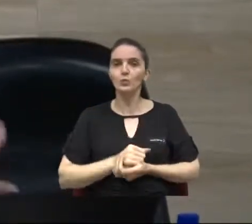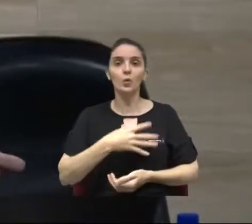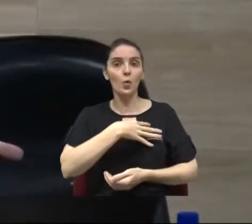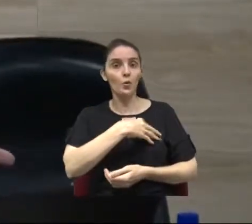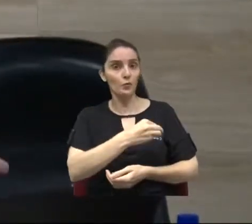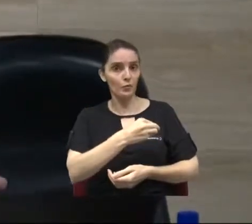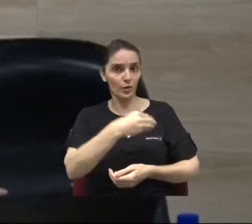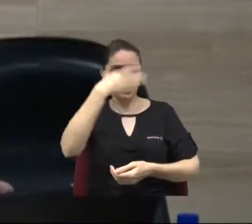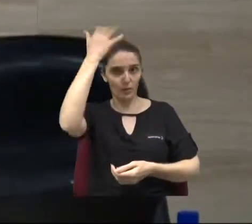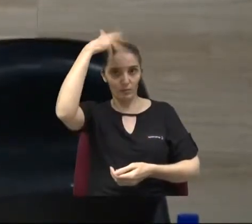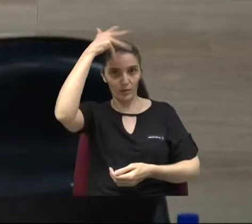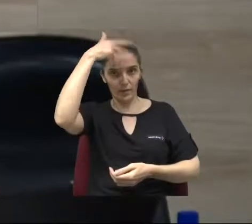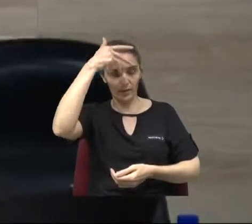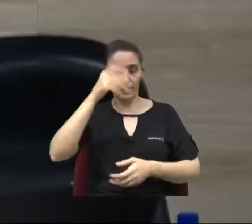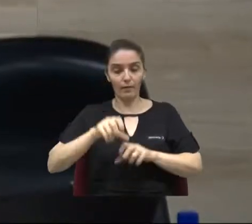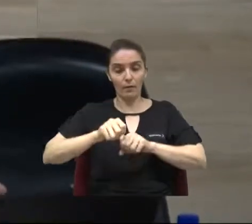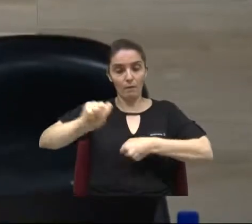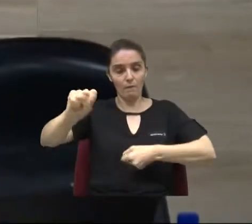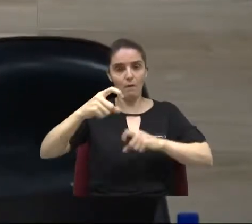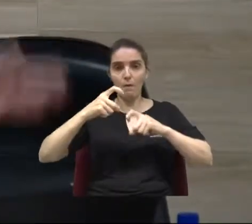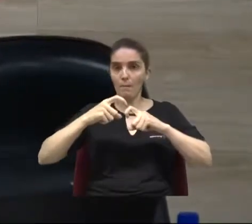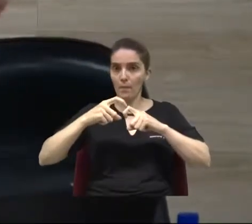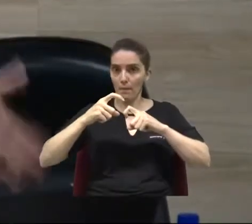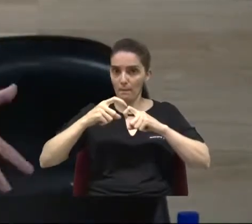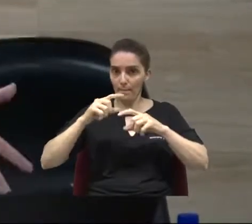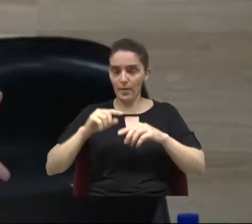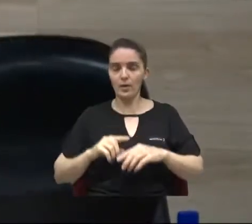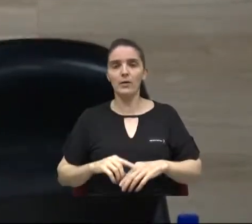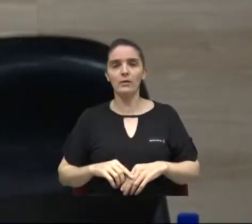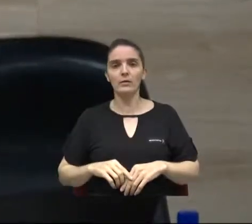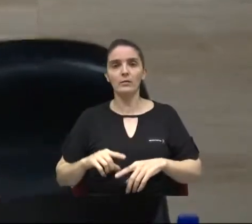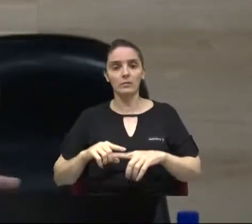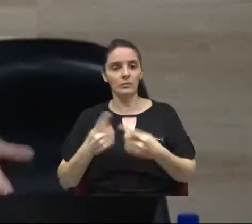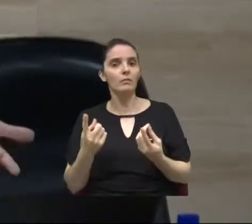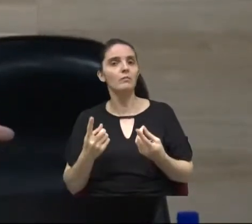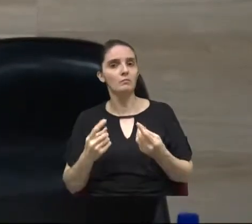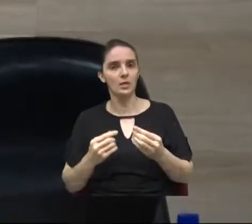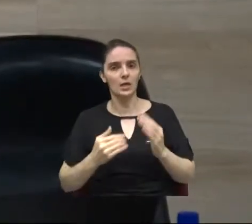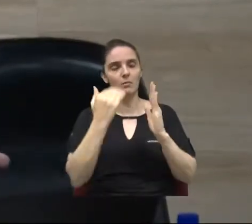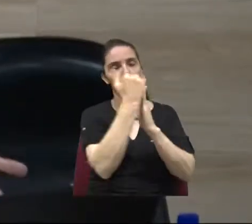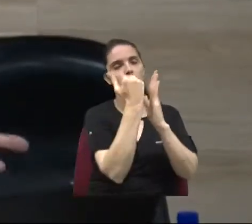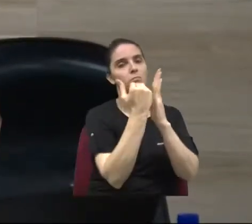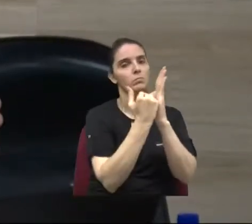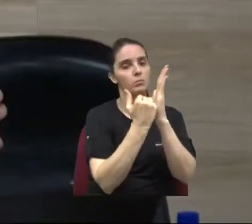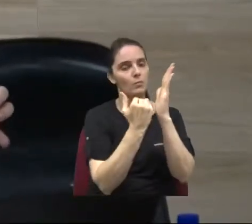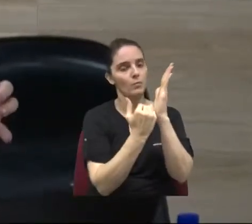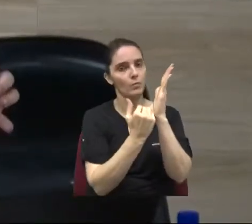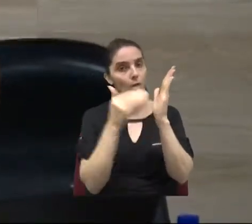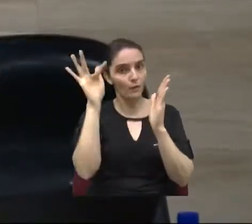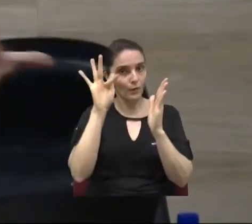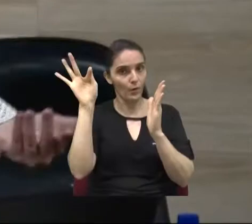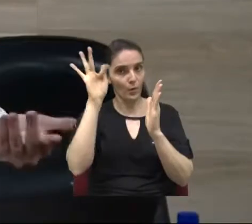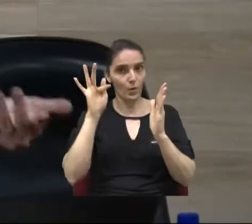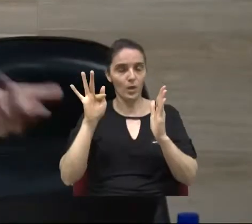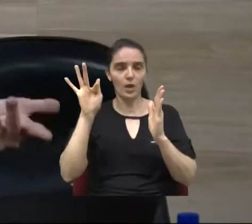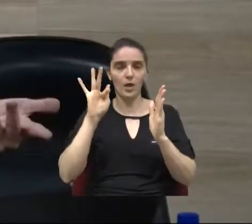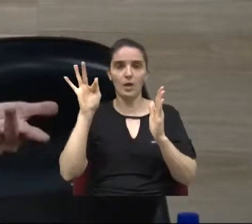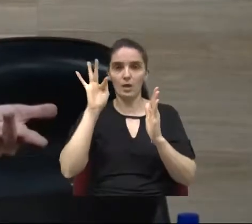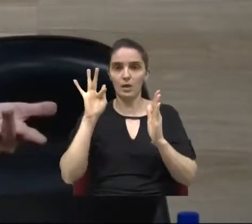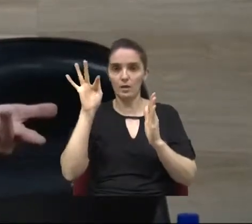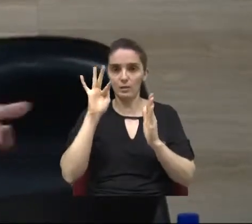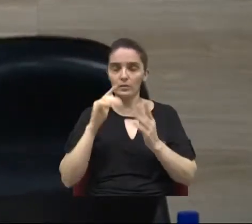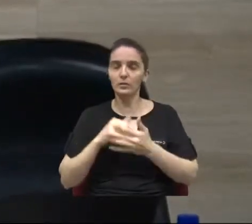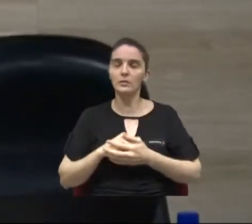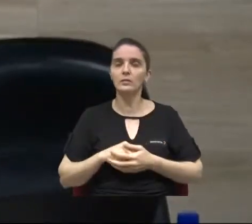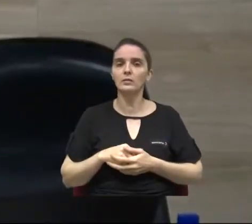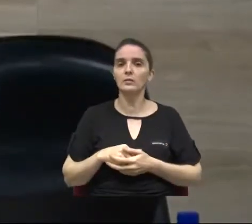ano e teve um curso, não quer dizer que é proficiente, no currículo da faculdade, não tem, mas não vai ter